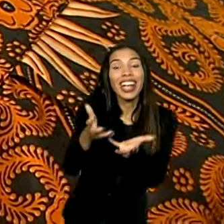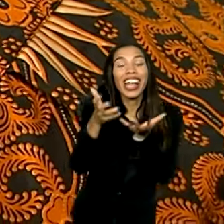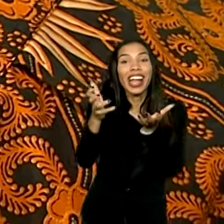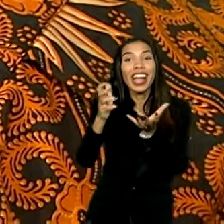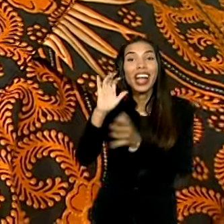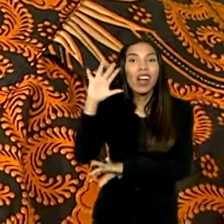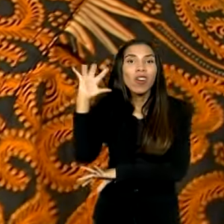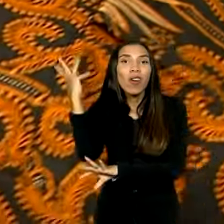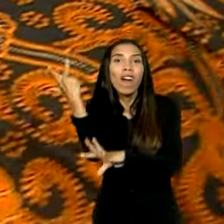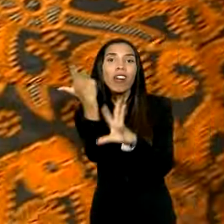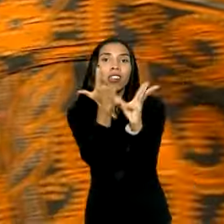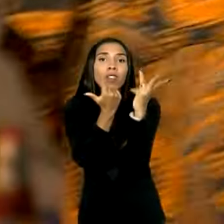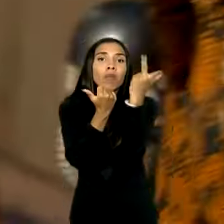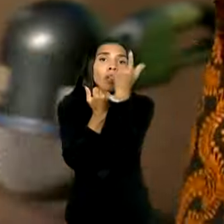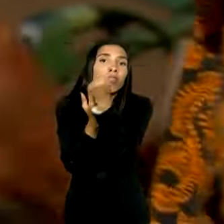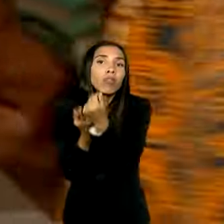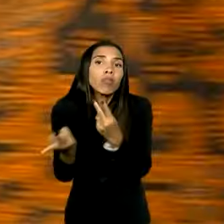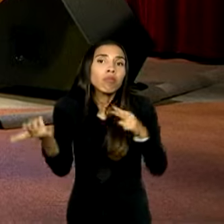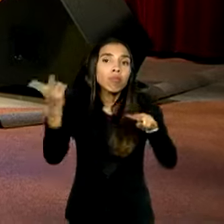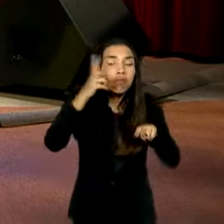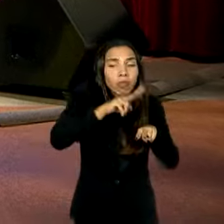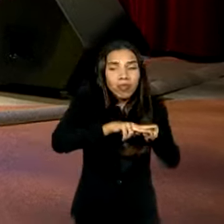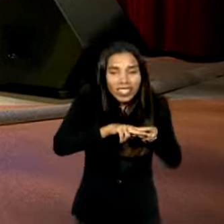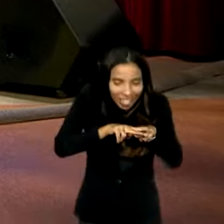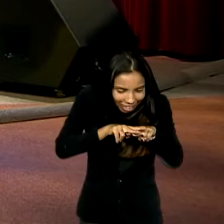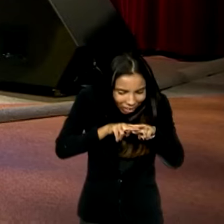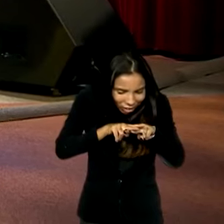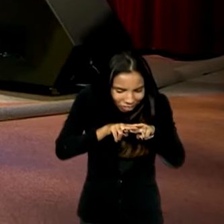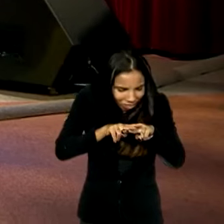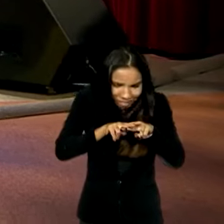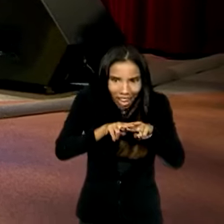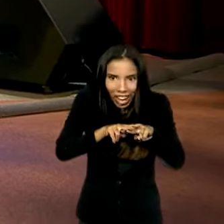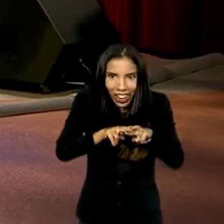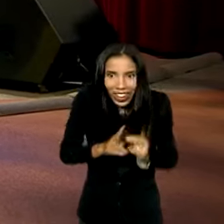Mas vive trancado dentro de você.